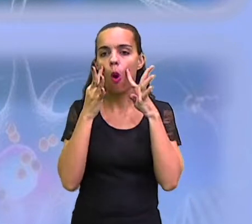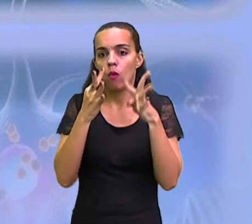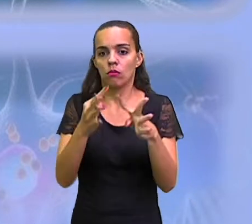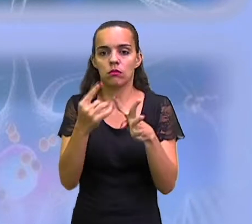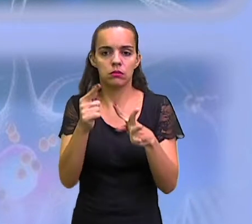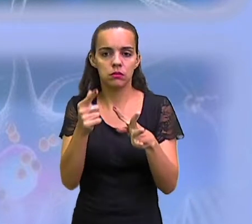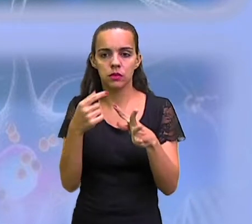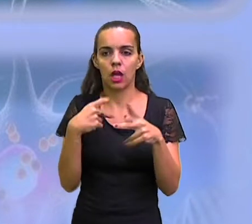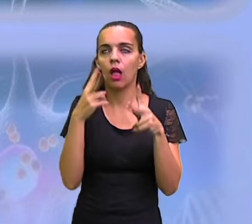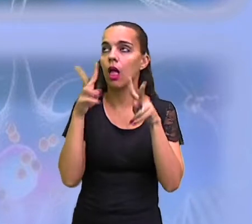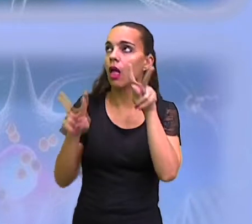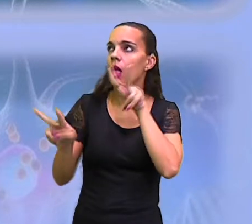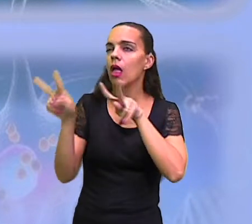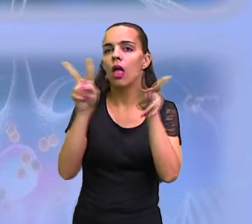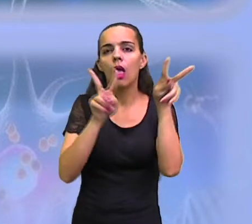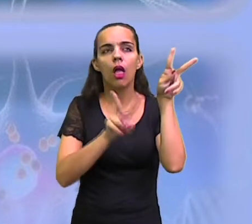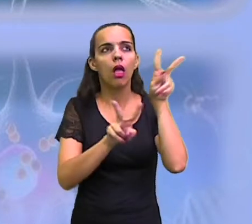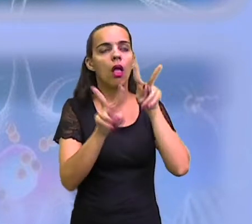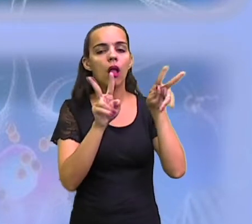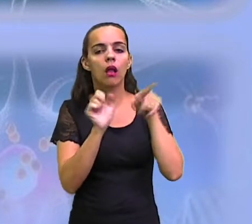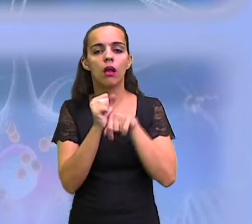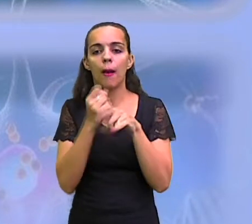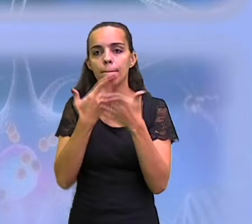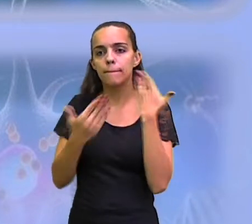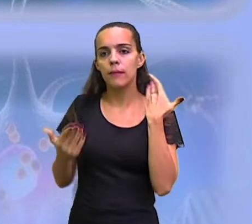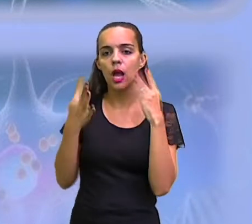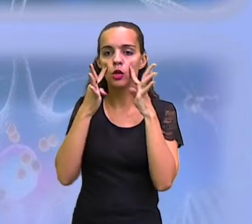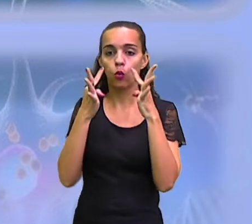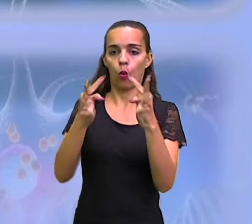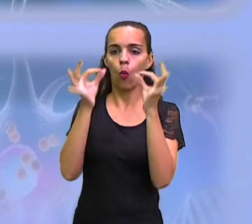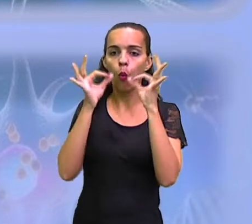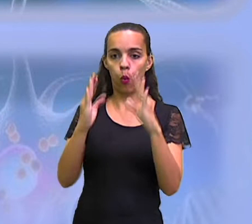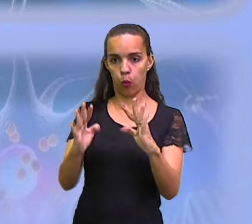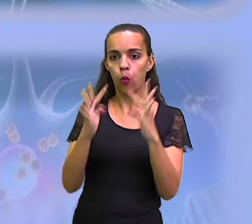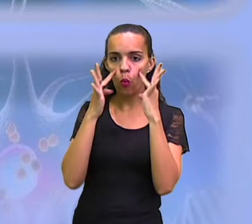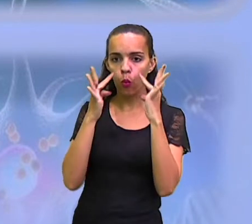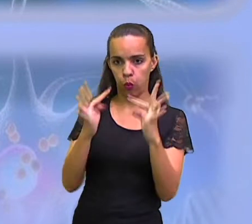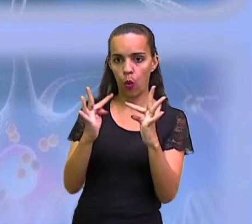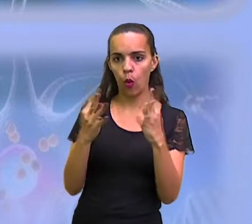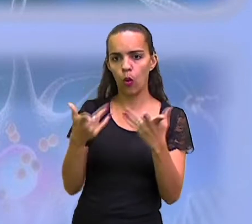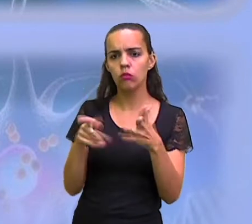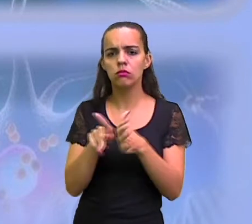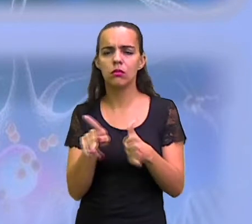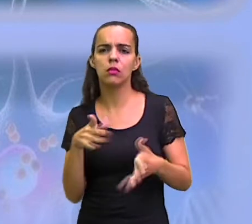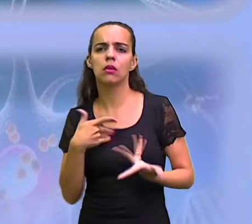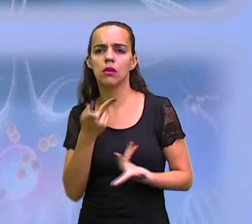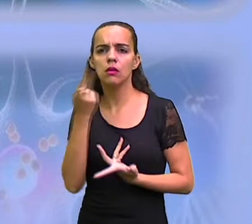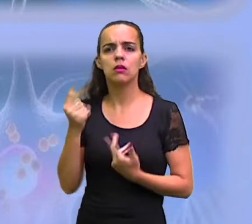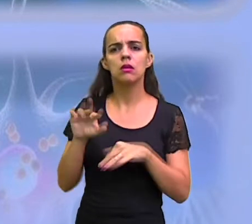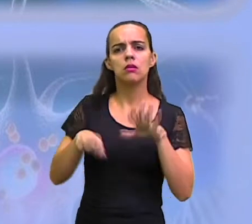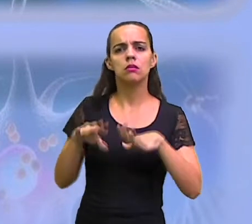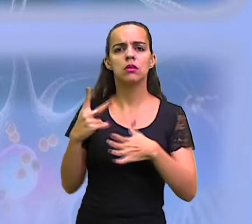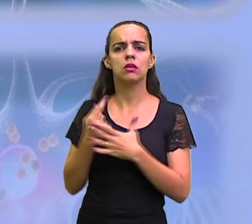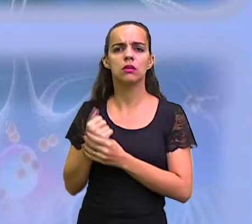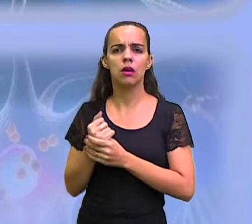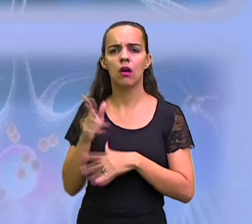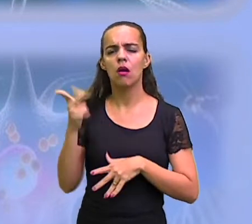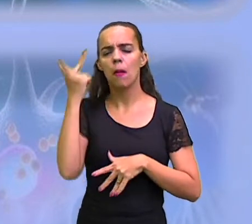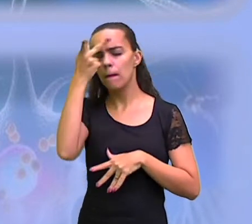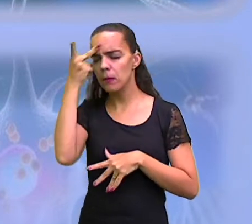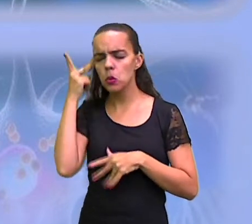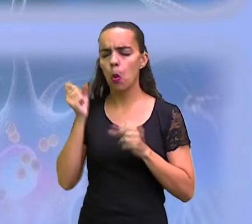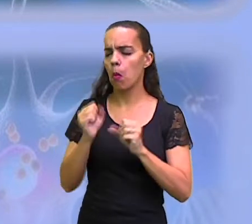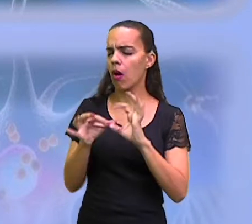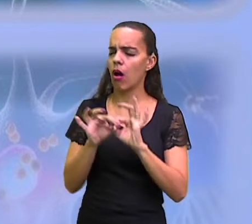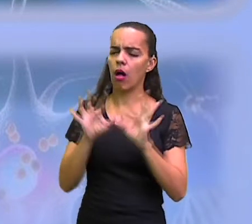coisa. Pacientes devem ser tratados e contar com acompanhamento médico para que possa viver uma vida normal